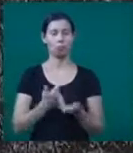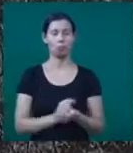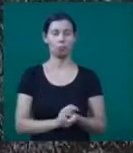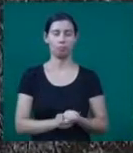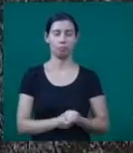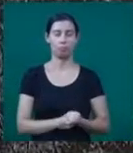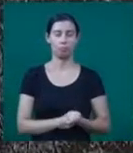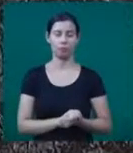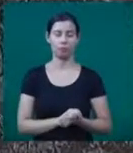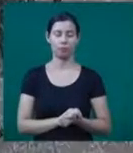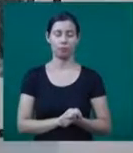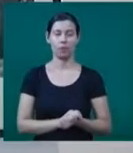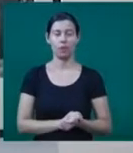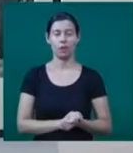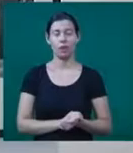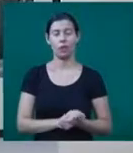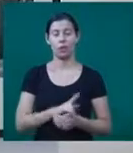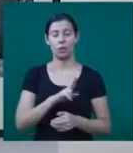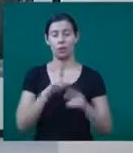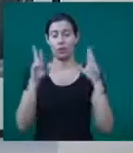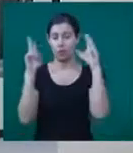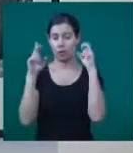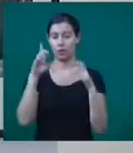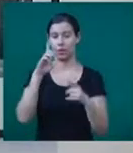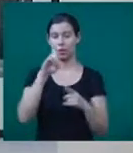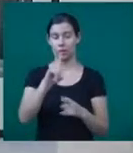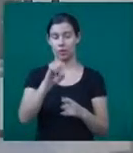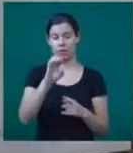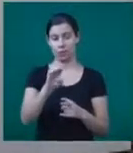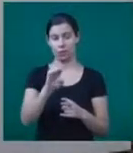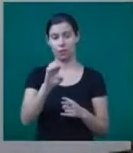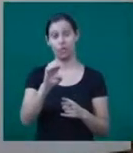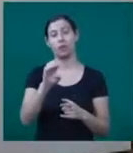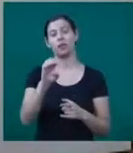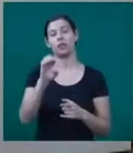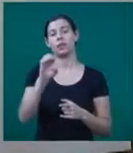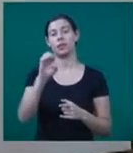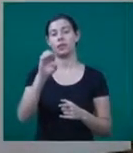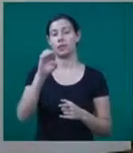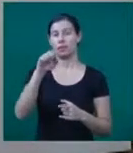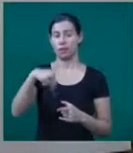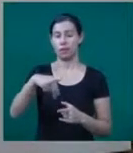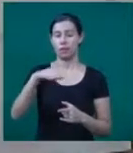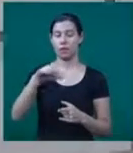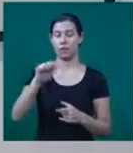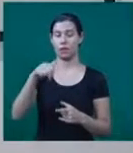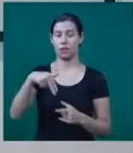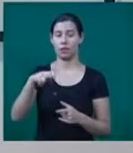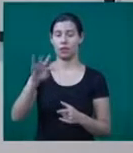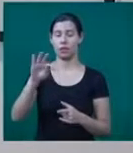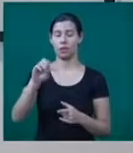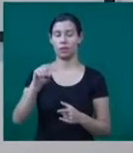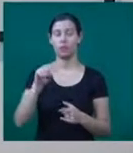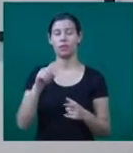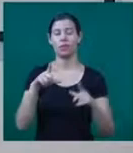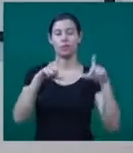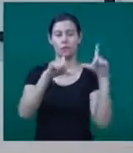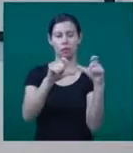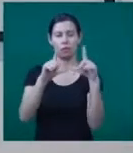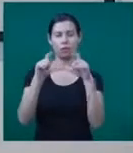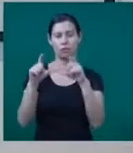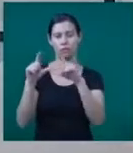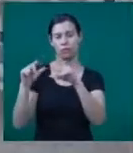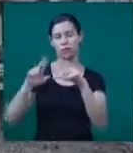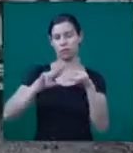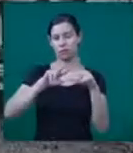A obra Desencanto, do fotógrafo de Belo Horizonte, Daniel Moreira, mostra, por meio de uma série de fotografias